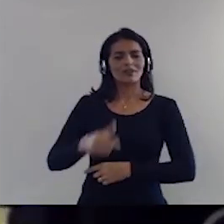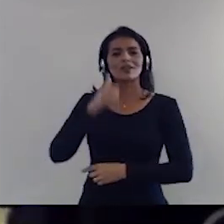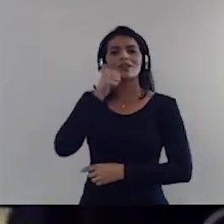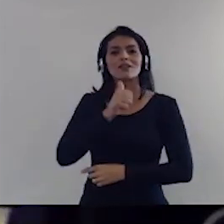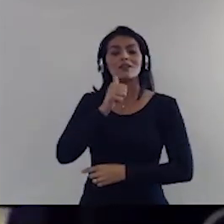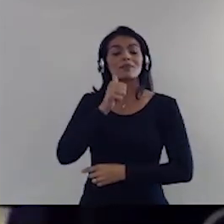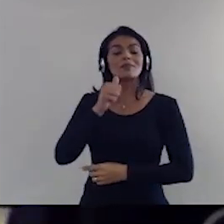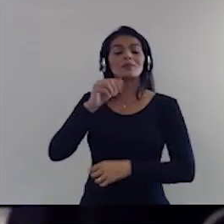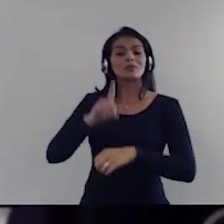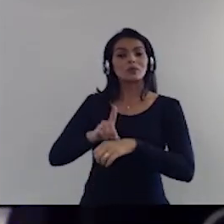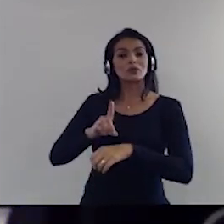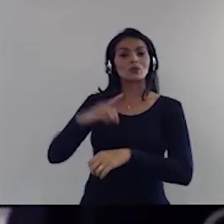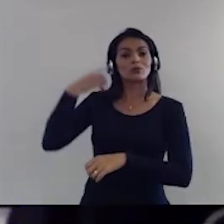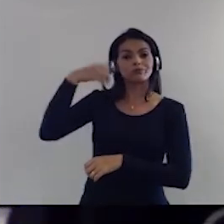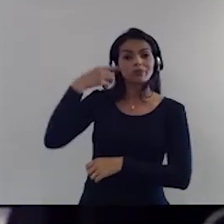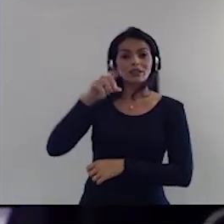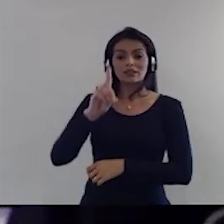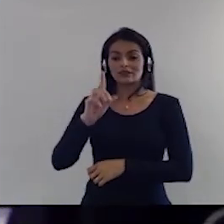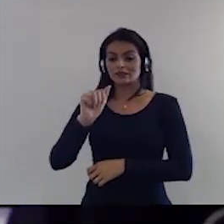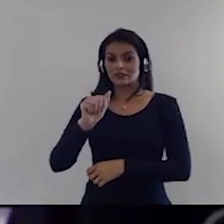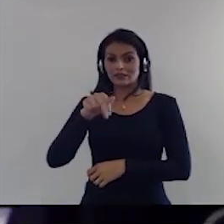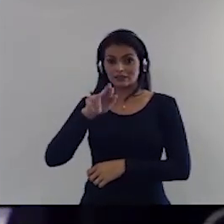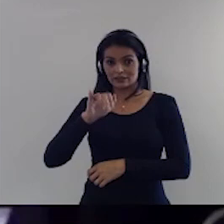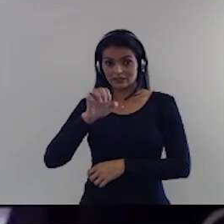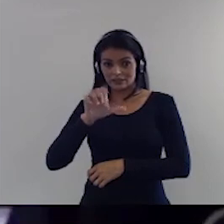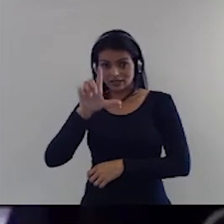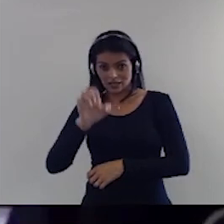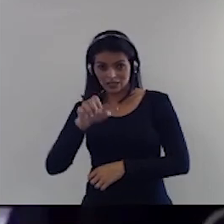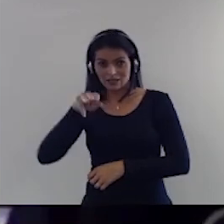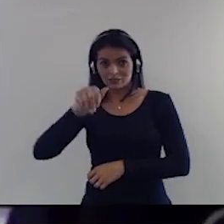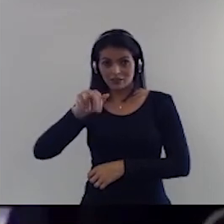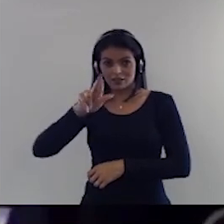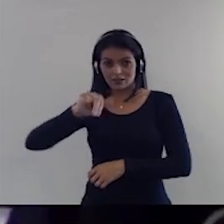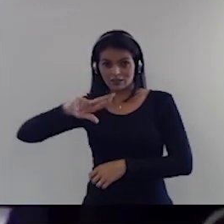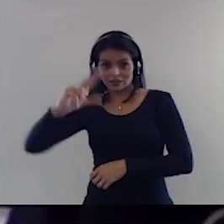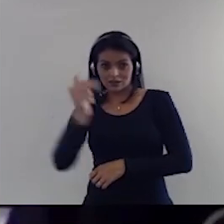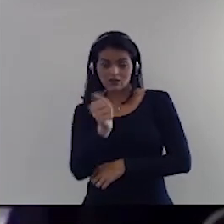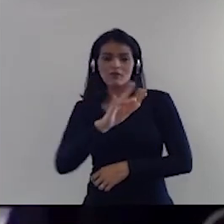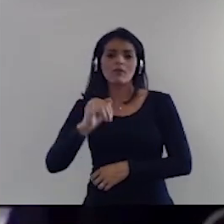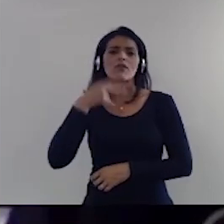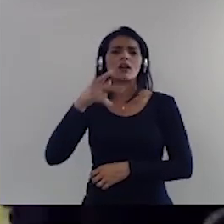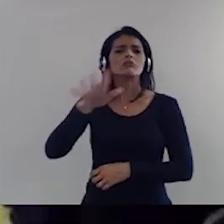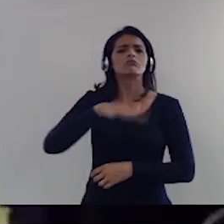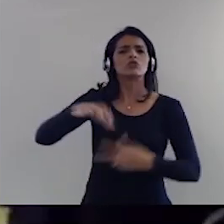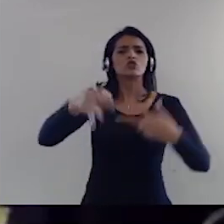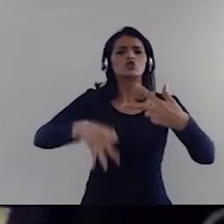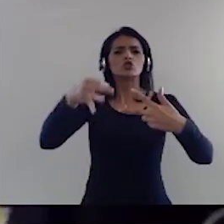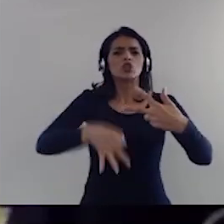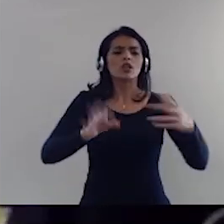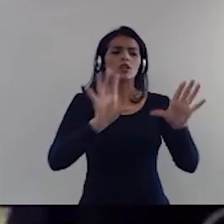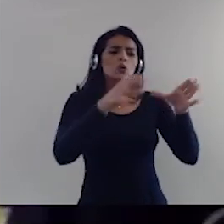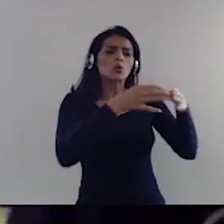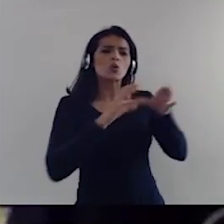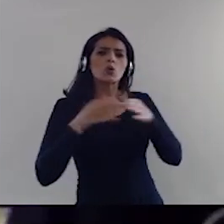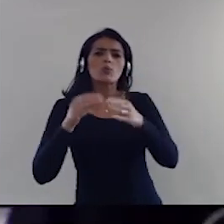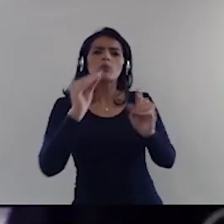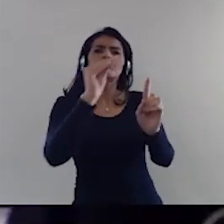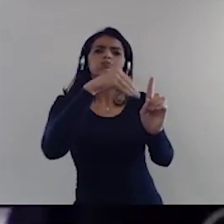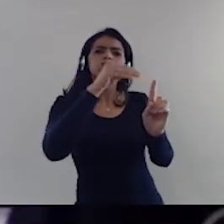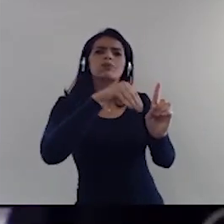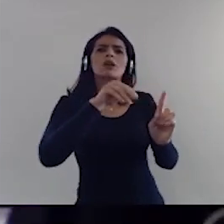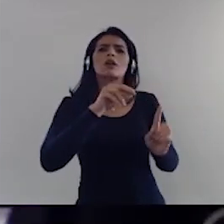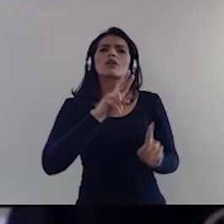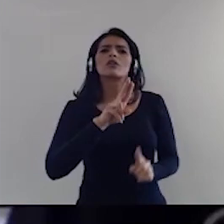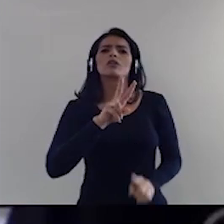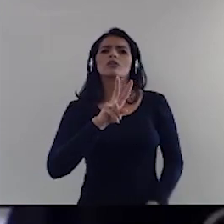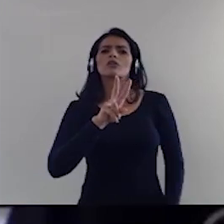doutora Daniele Maranhão, que vai falar sobre o judiciário e os grupos vulneráveis em tempos de pandemia. Doutora